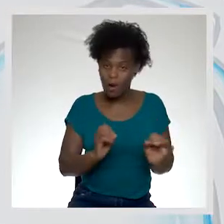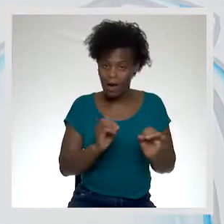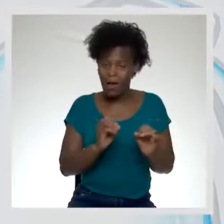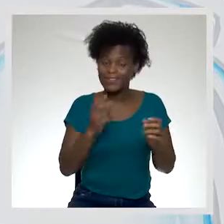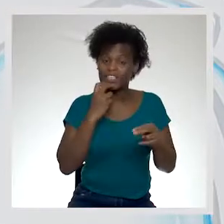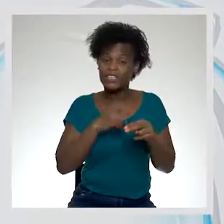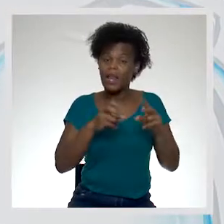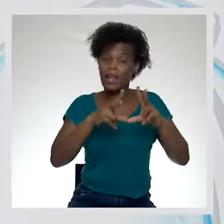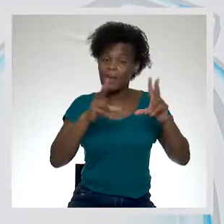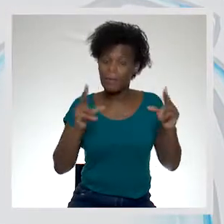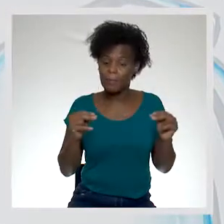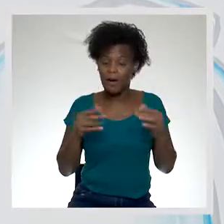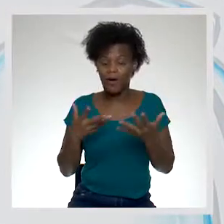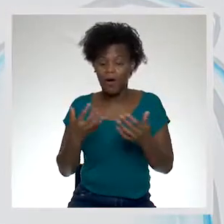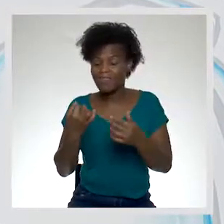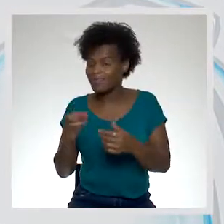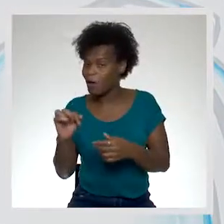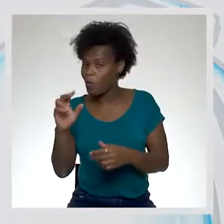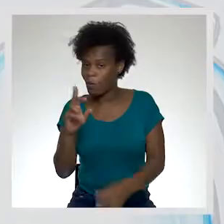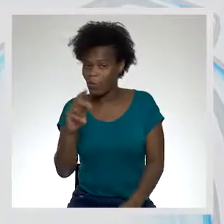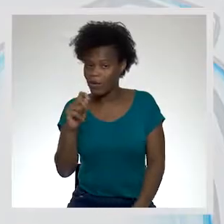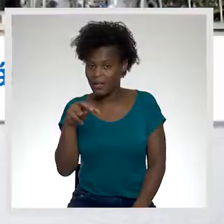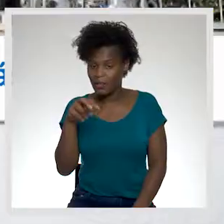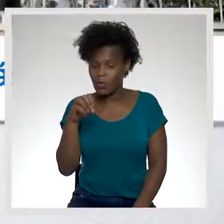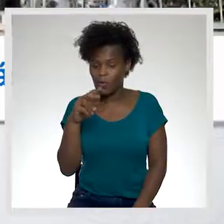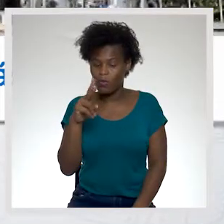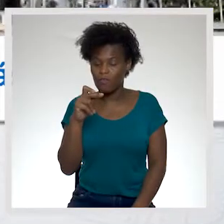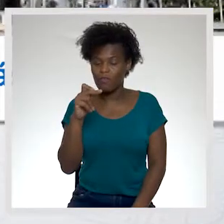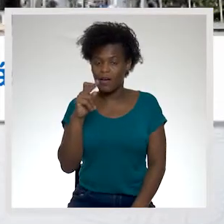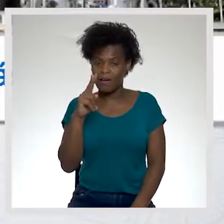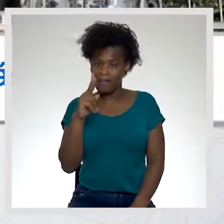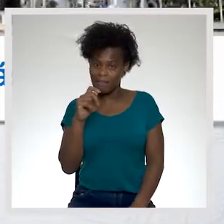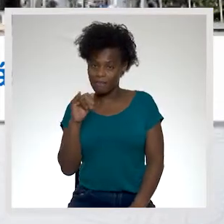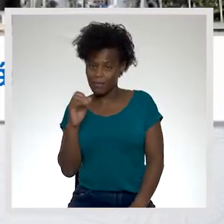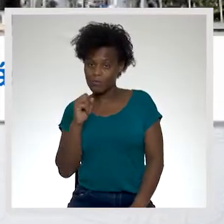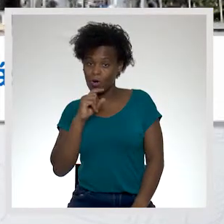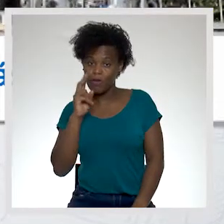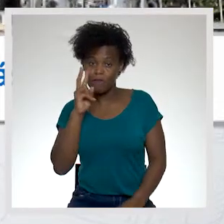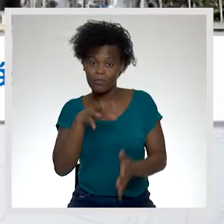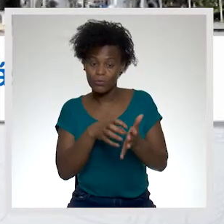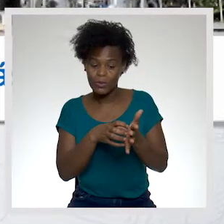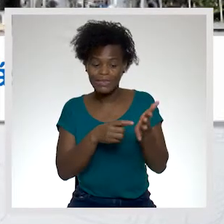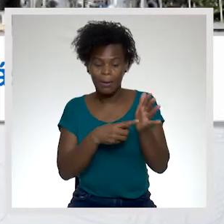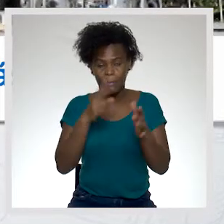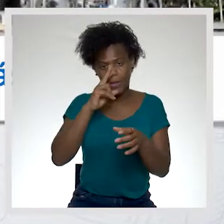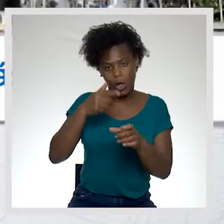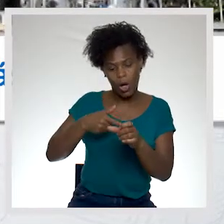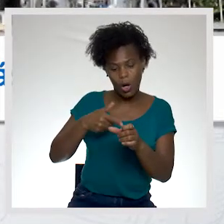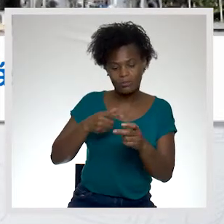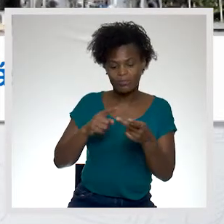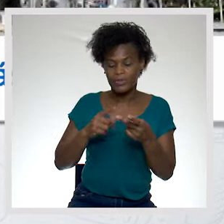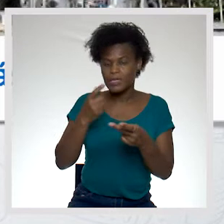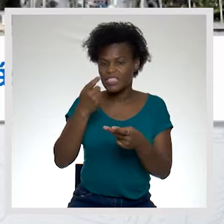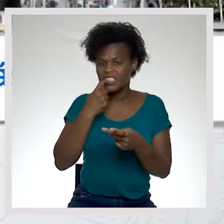não renováveis, como podem ver, constam na figura. O petróleo, carvão